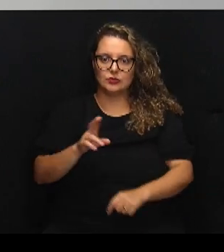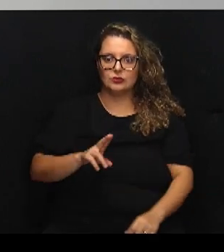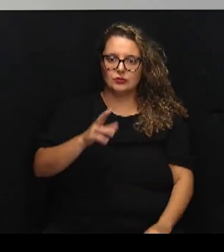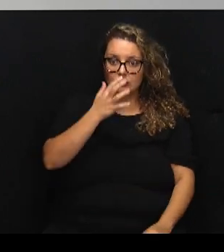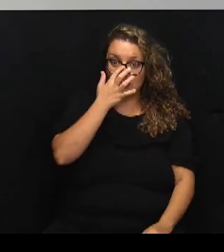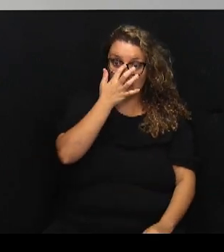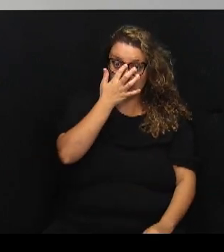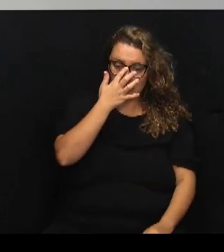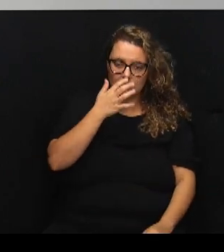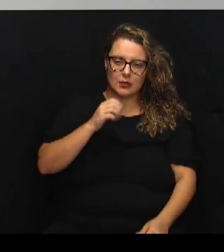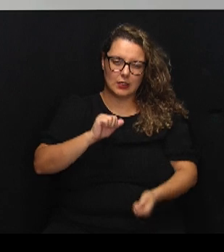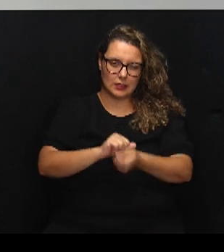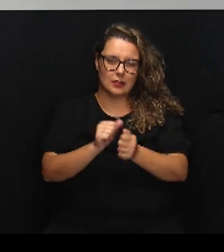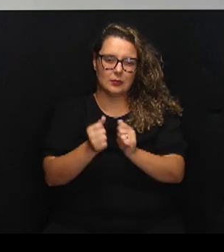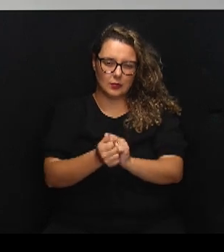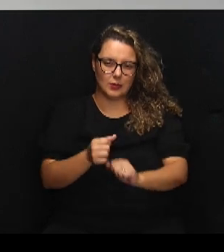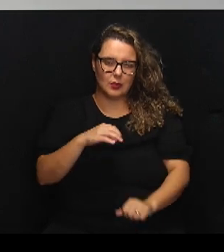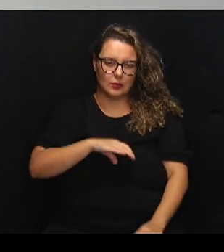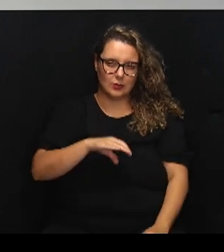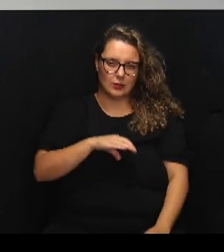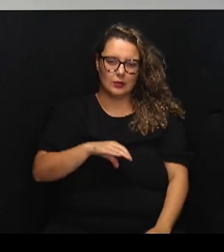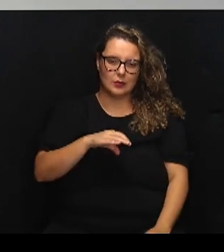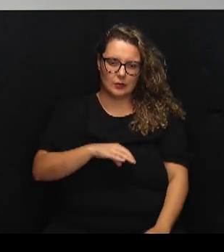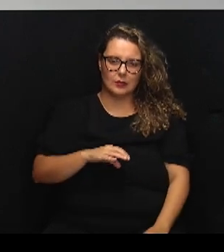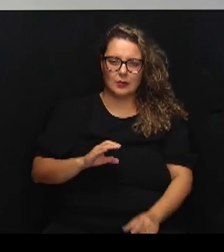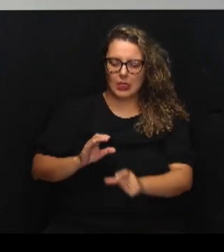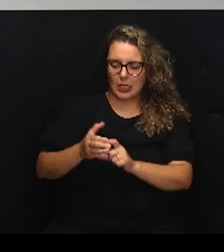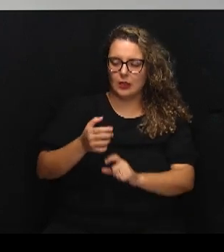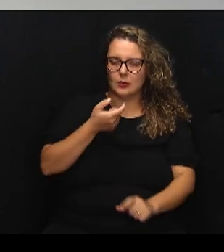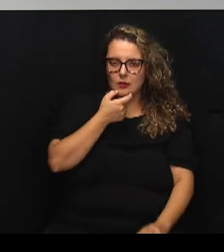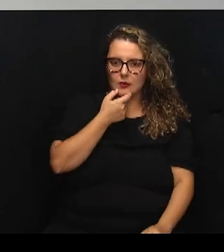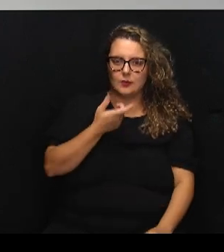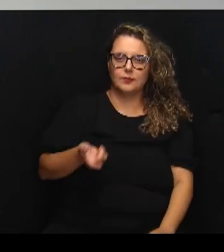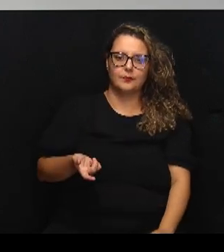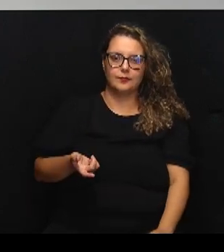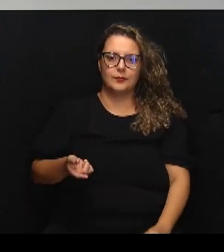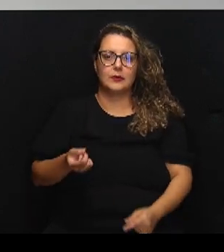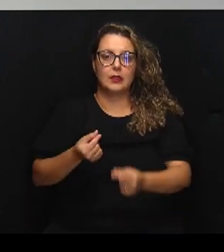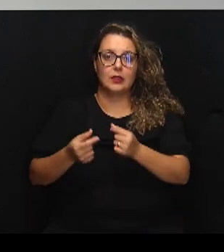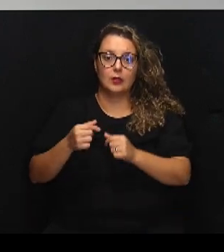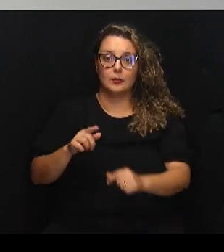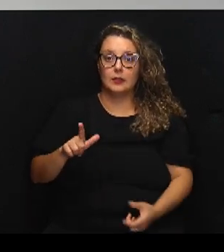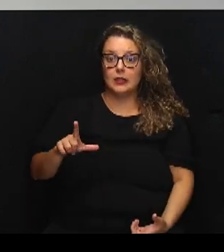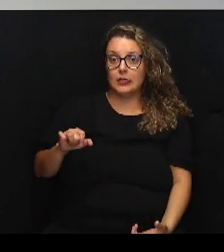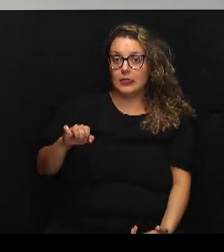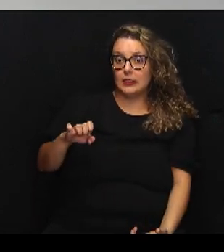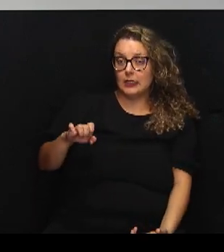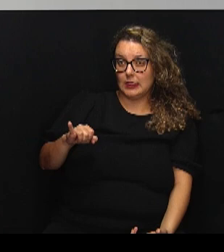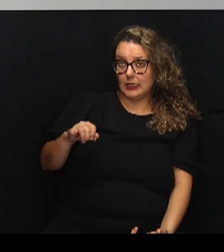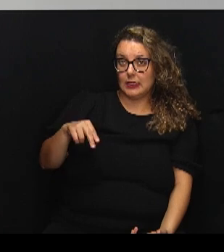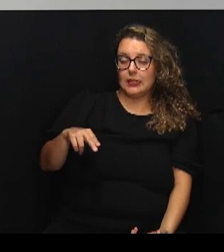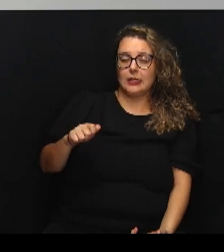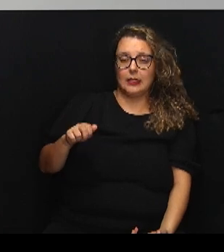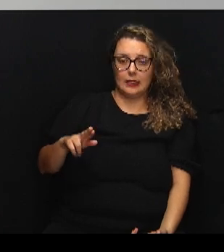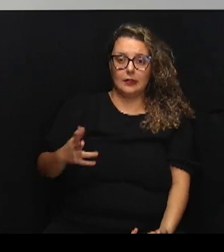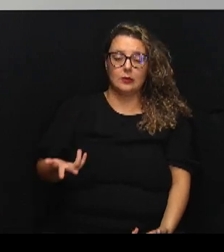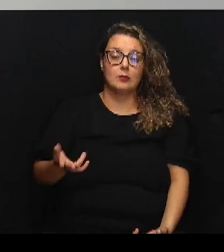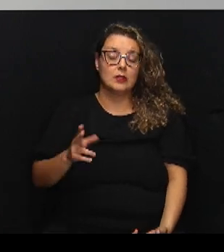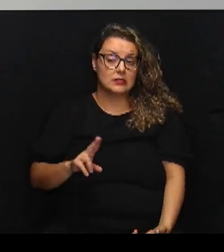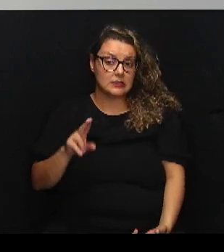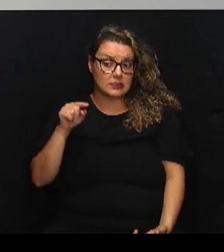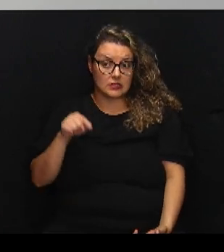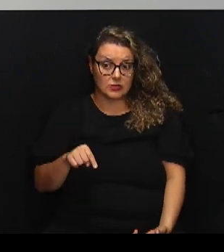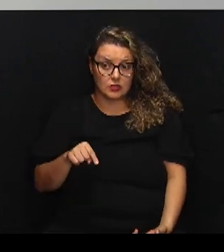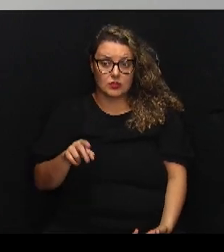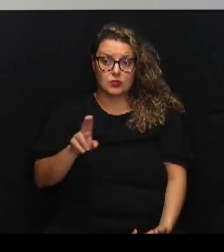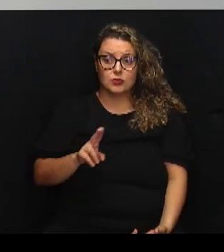gente usa, né? A gente aportuguesou o termo cradle to grave, que é economia linear, vamos dizer assim. Só que